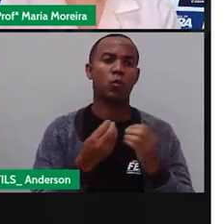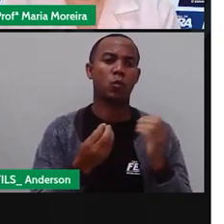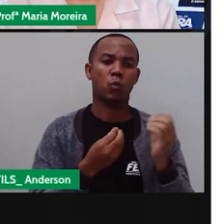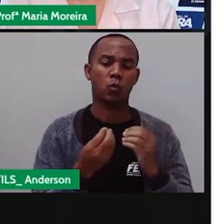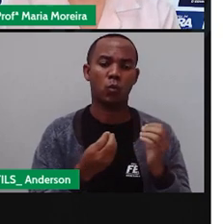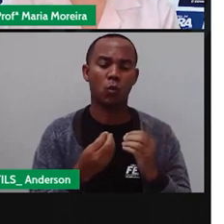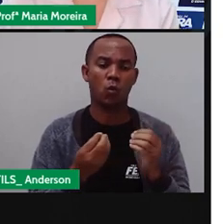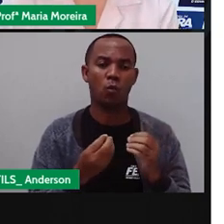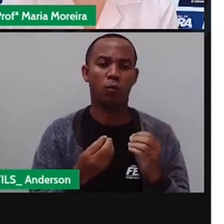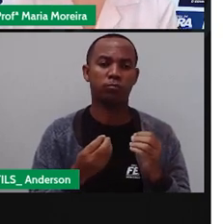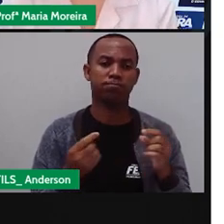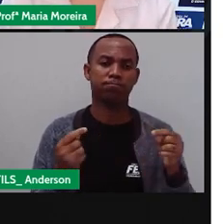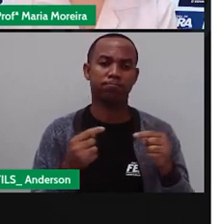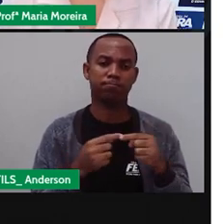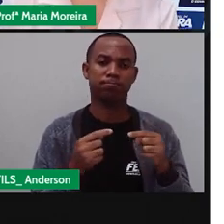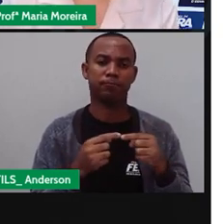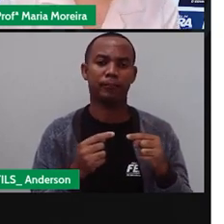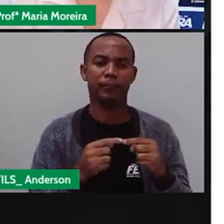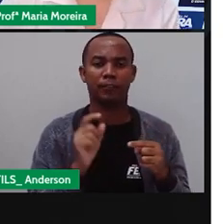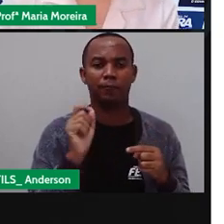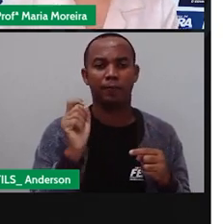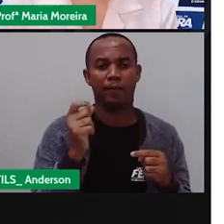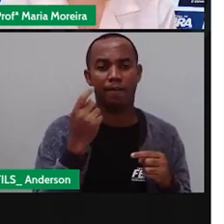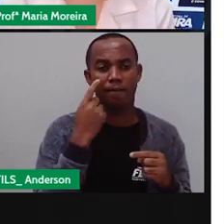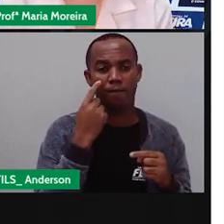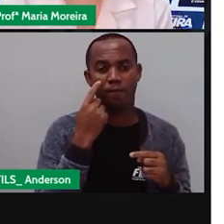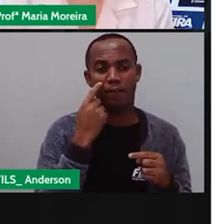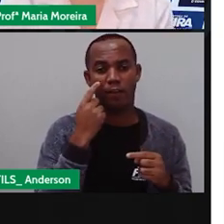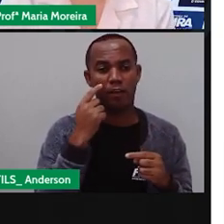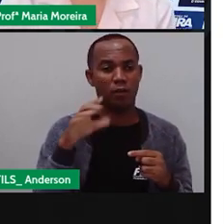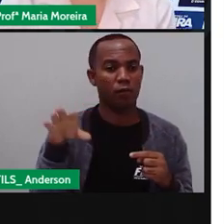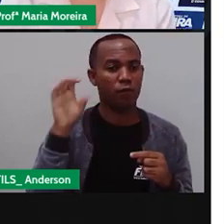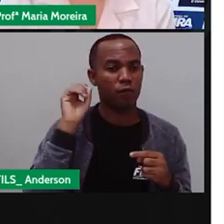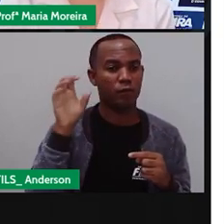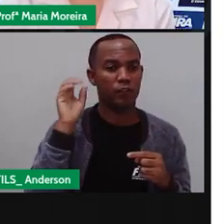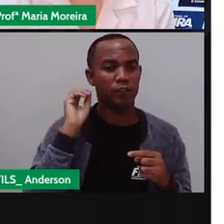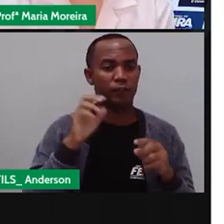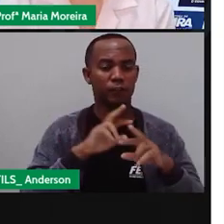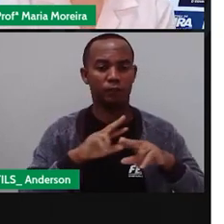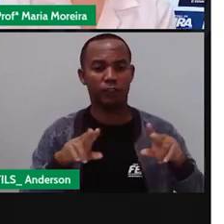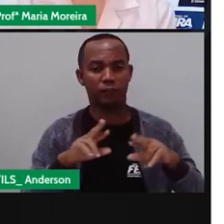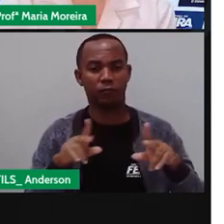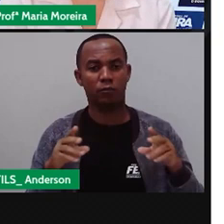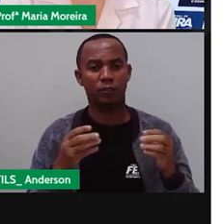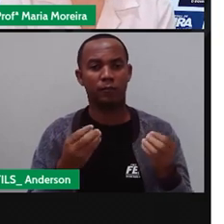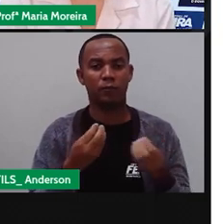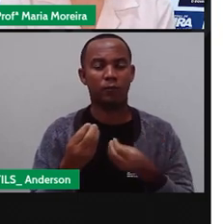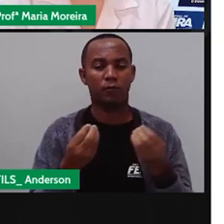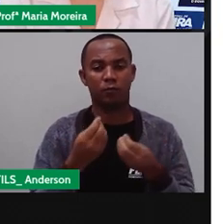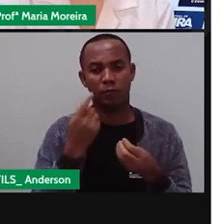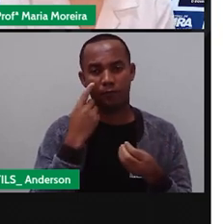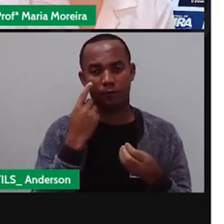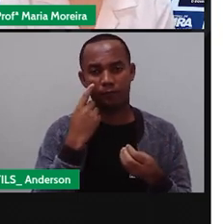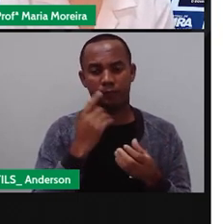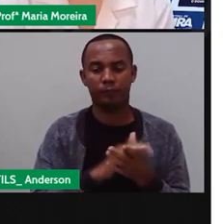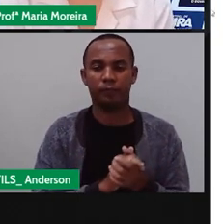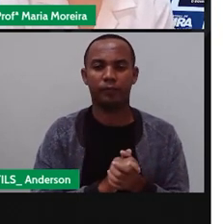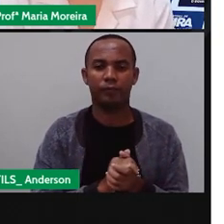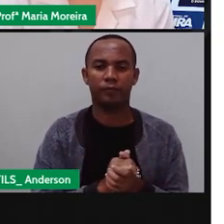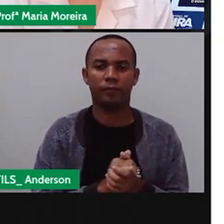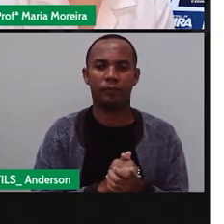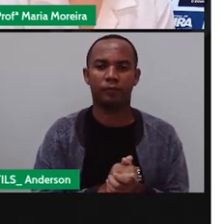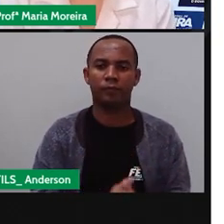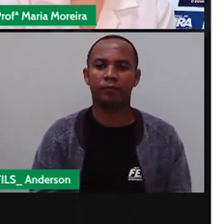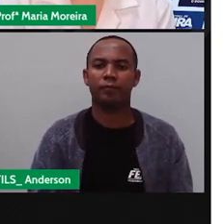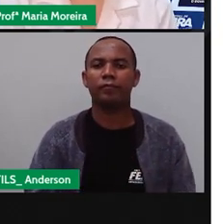finalidades específicas, né? E a gente vai ouvir várias coisinhas aqui na nossa reprise, na nossa